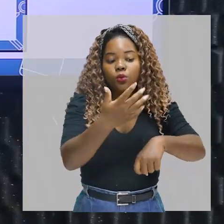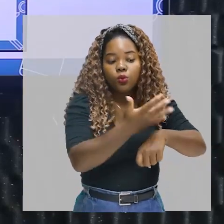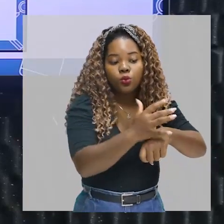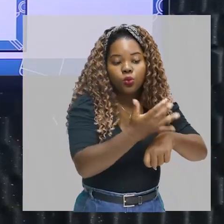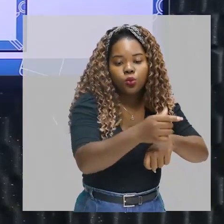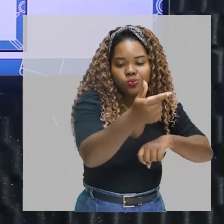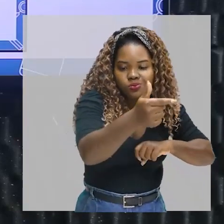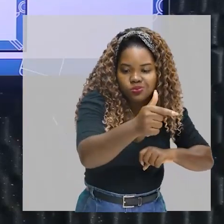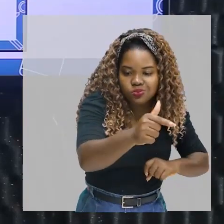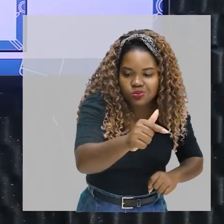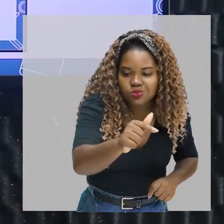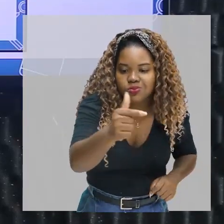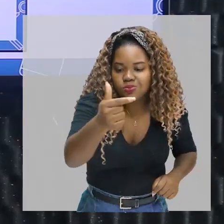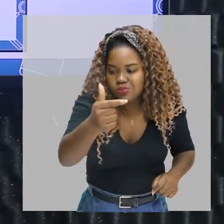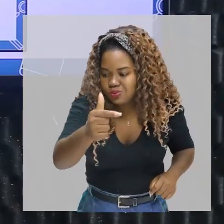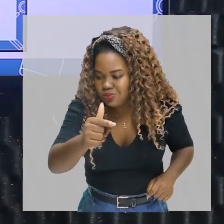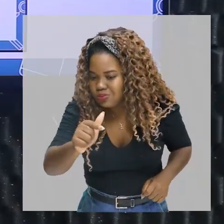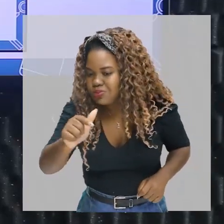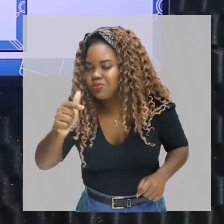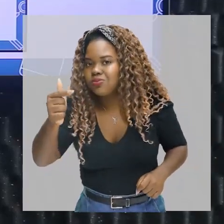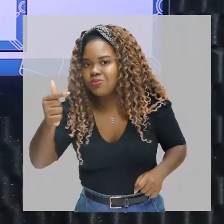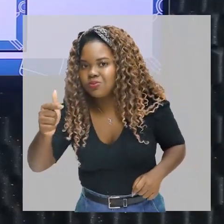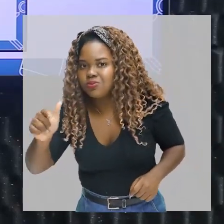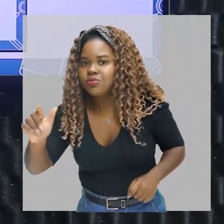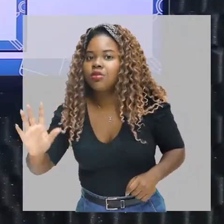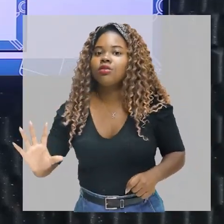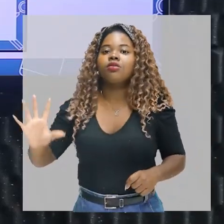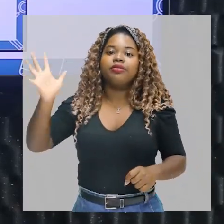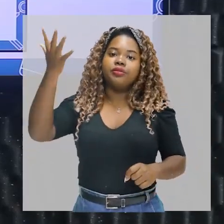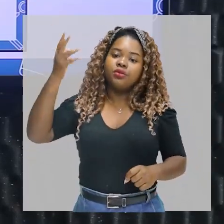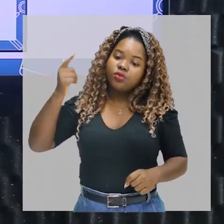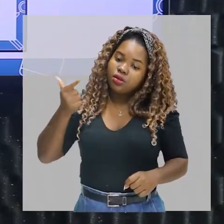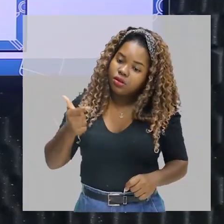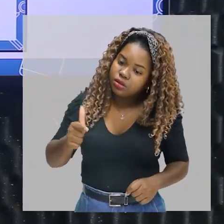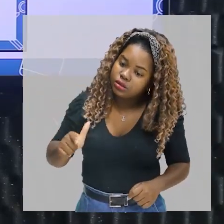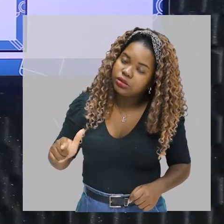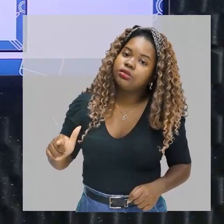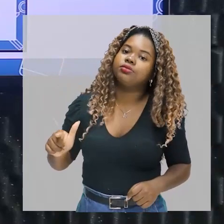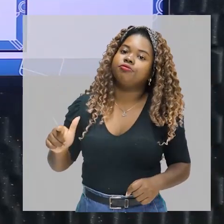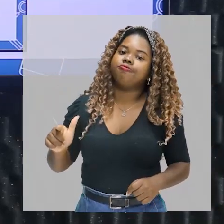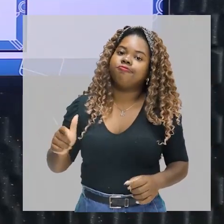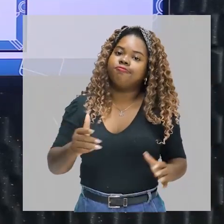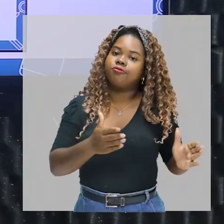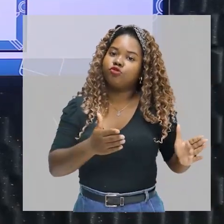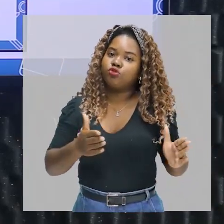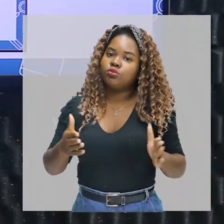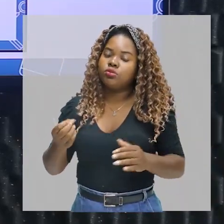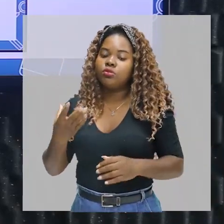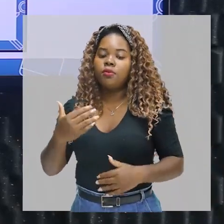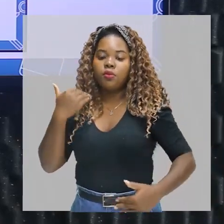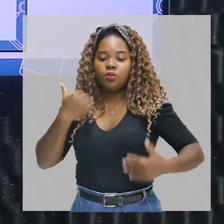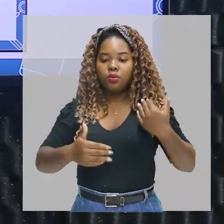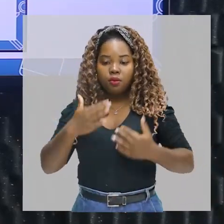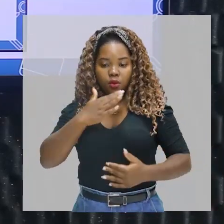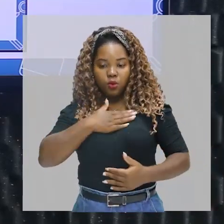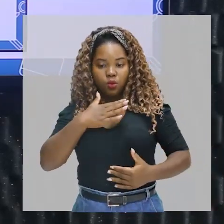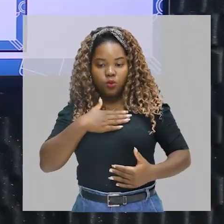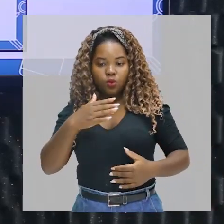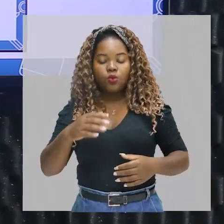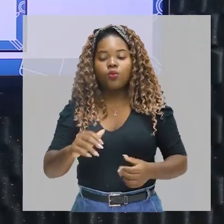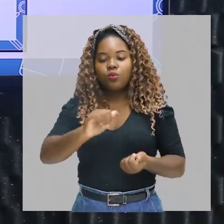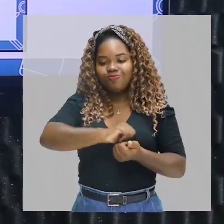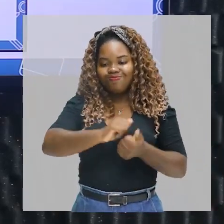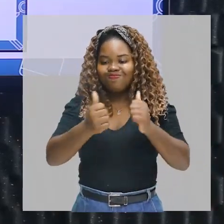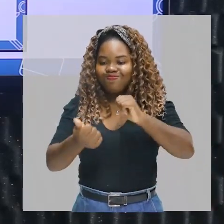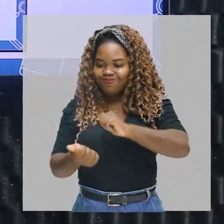ser contínuo, ele tem que acontecer de forma contínua e progressiva, para que meu corpo sofra as